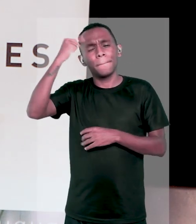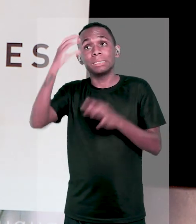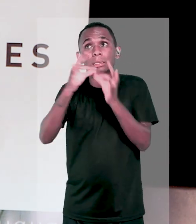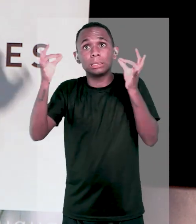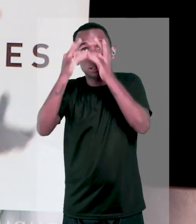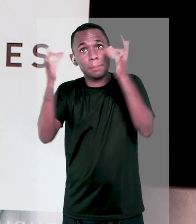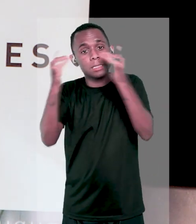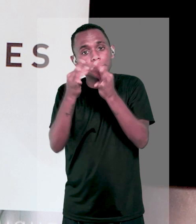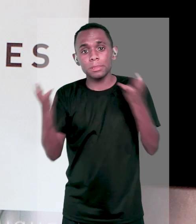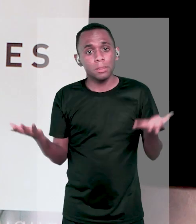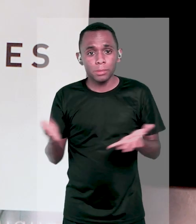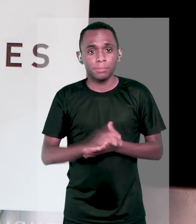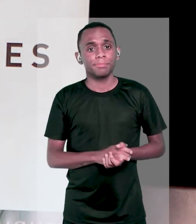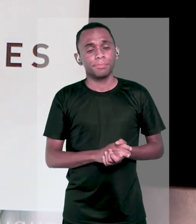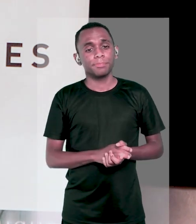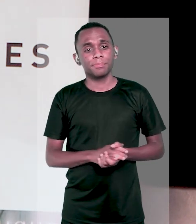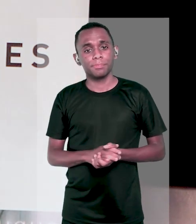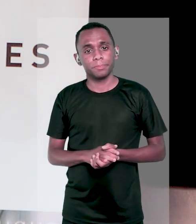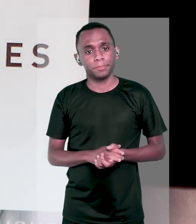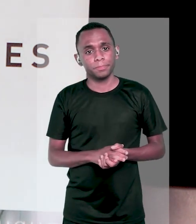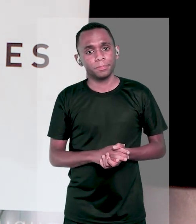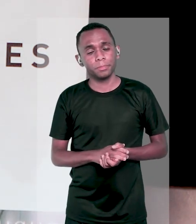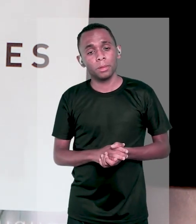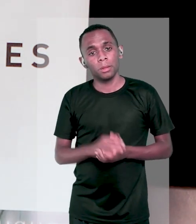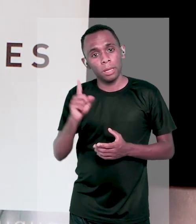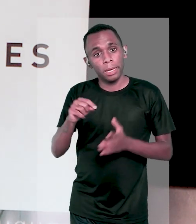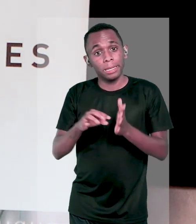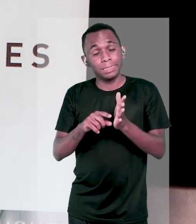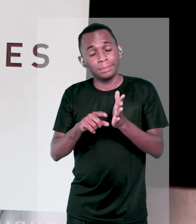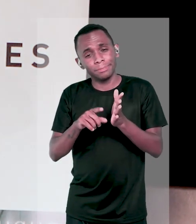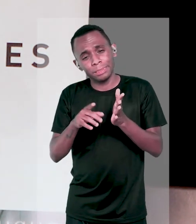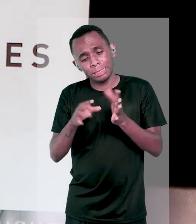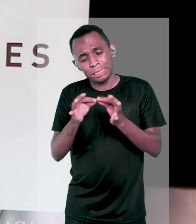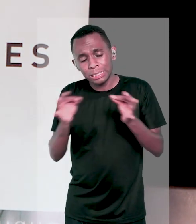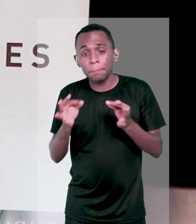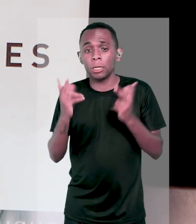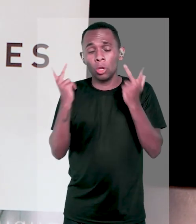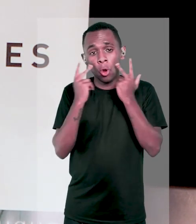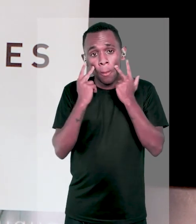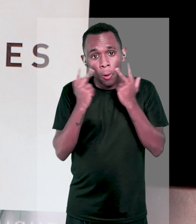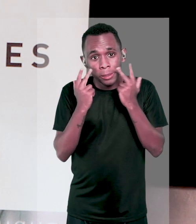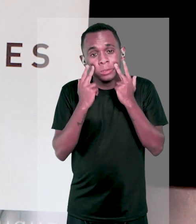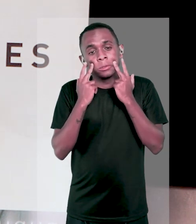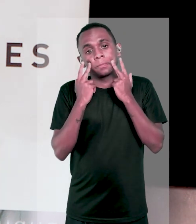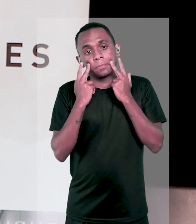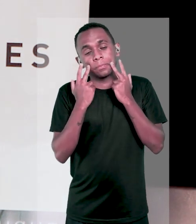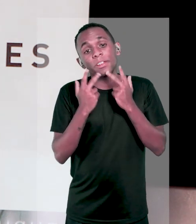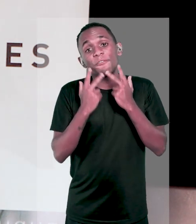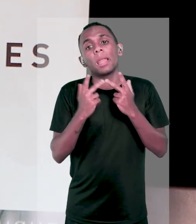que nos vem pela internet em massa e que são de ordem as mais